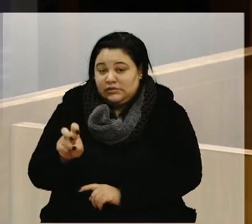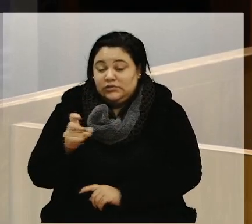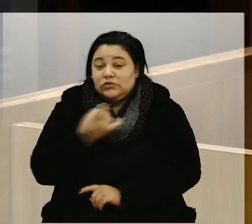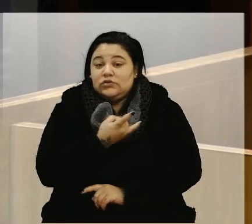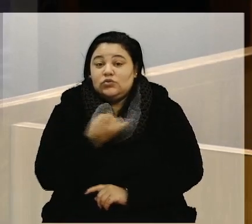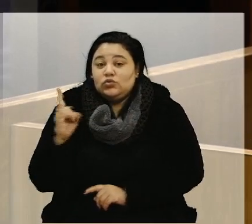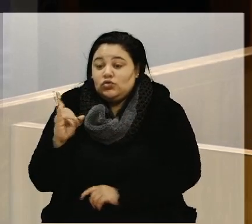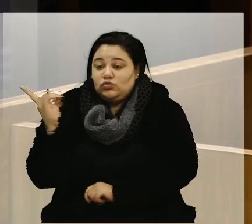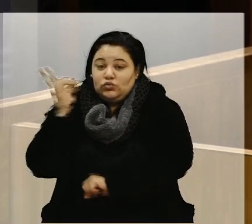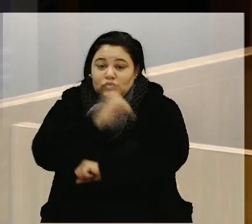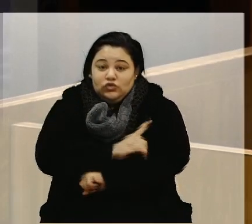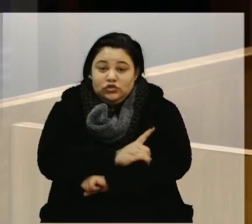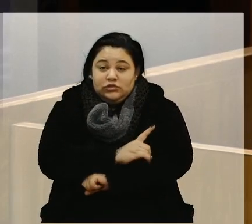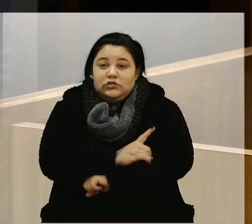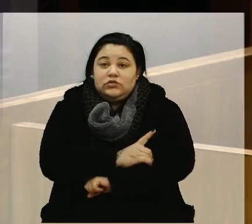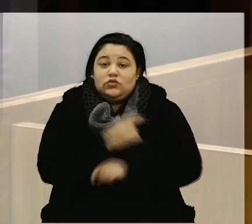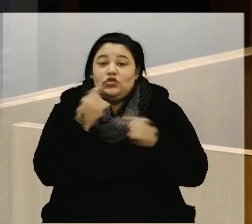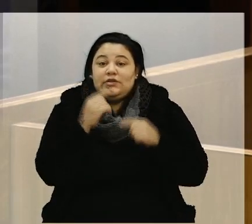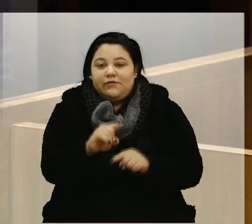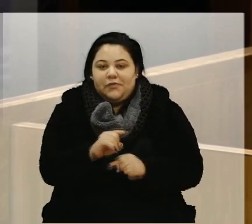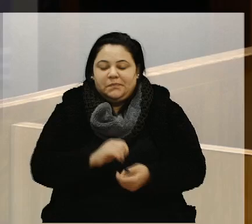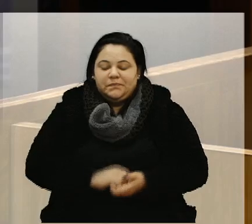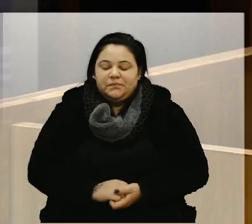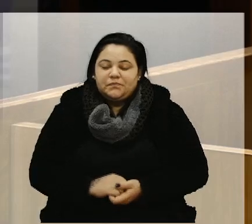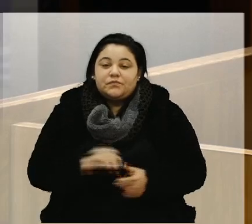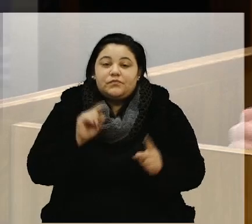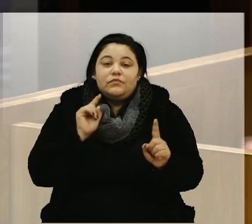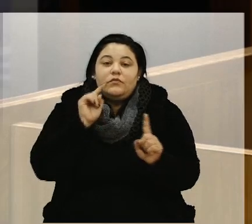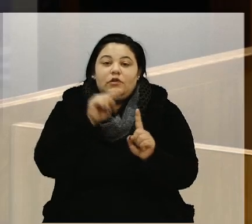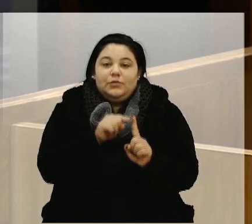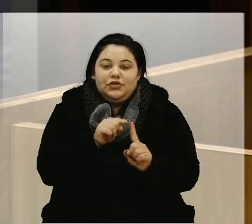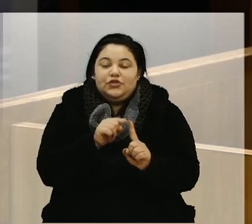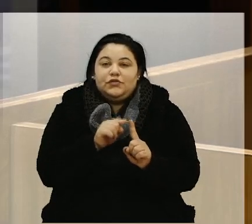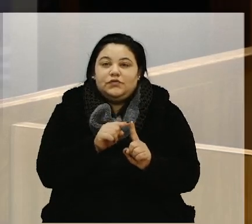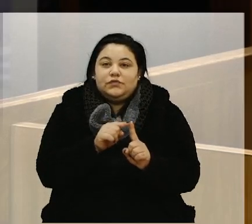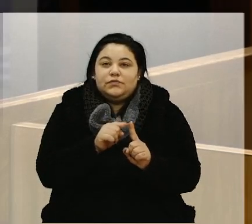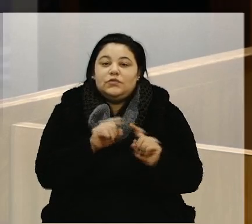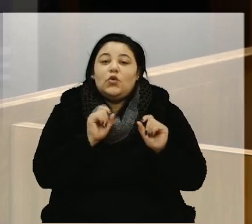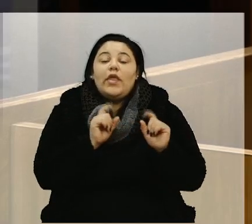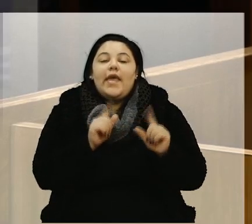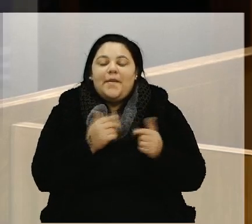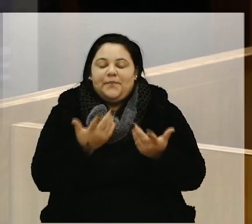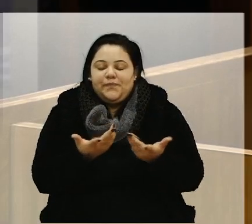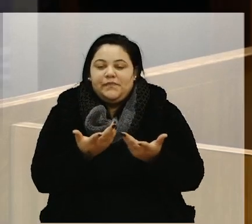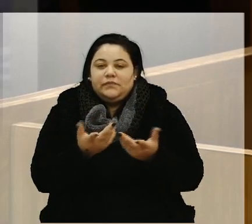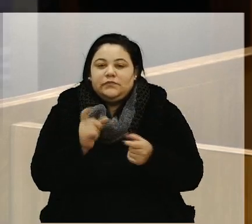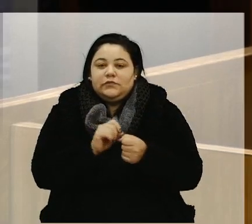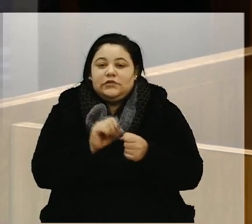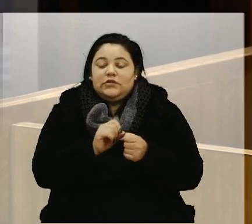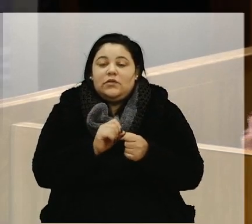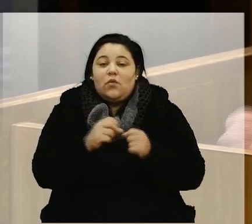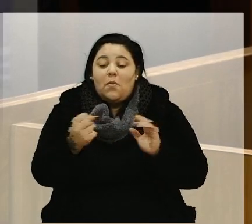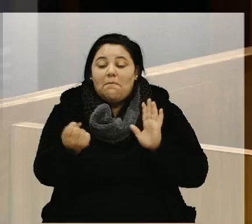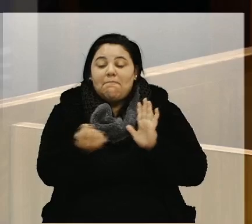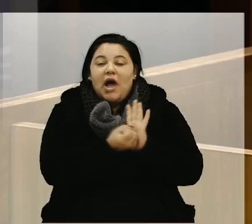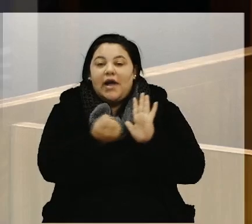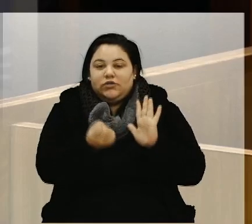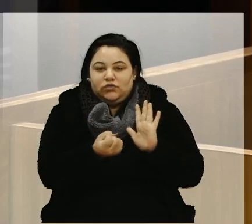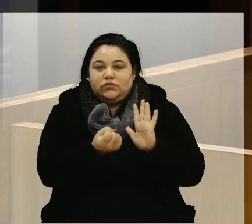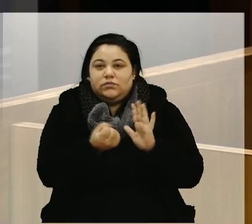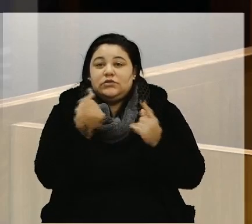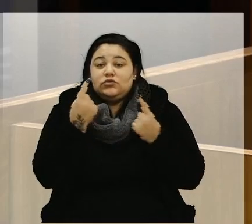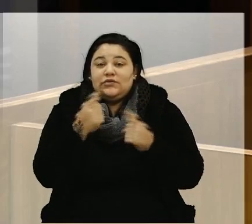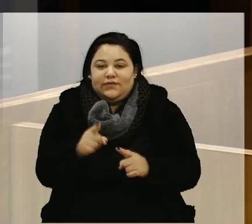último dia do desafio. E o objetivo com isso tudo é, através do impacto pelo